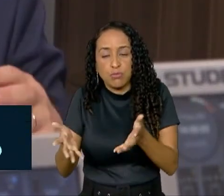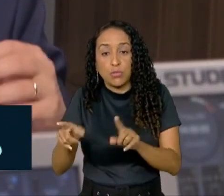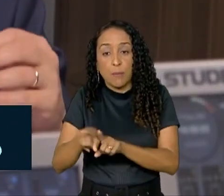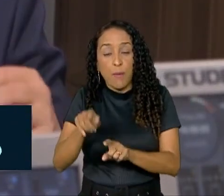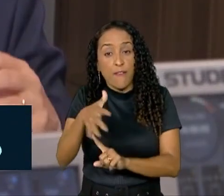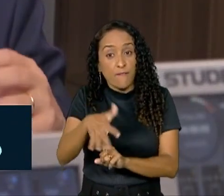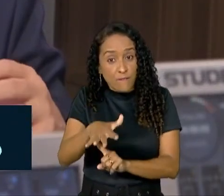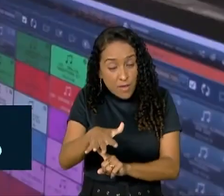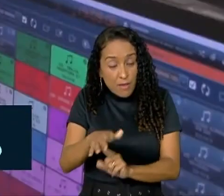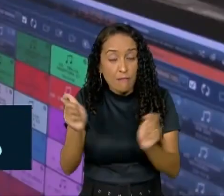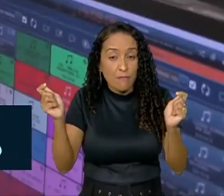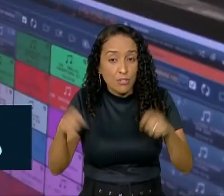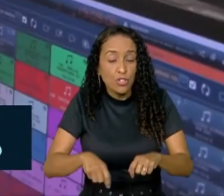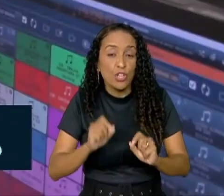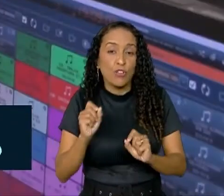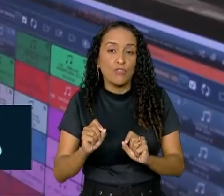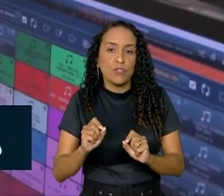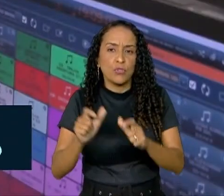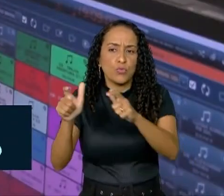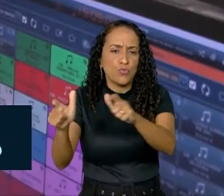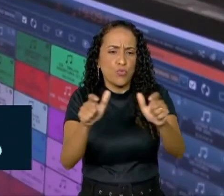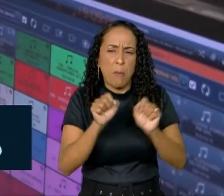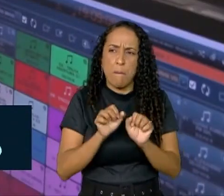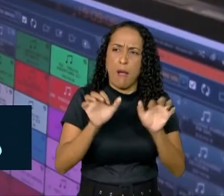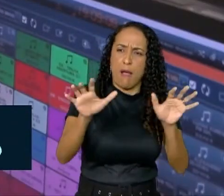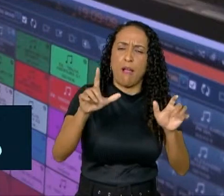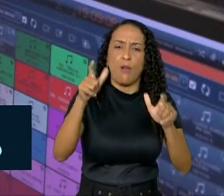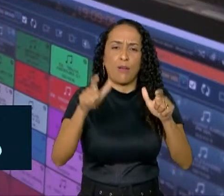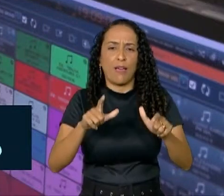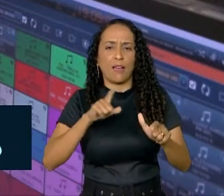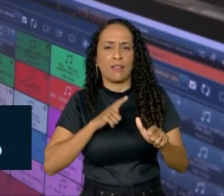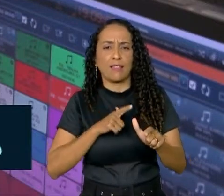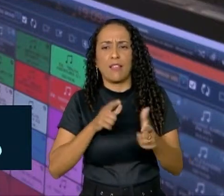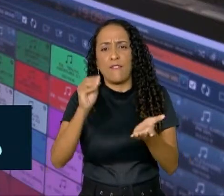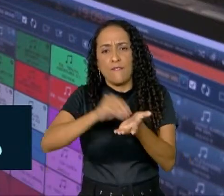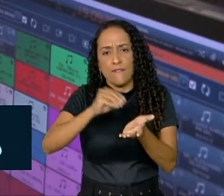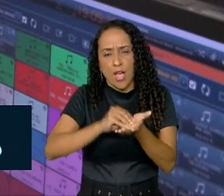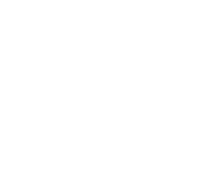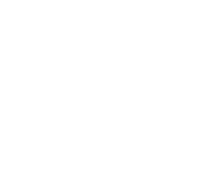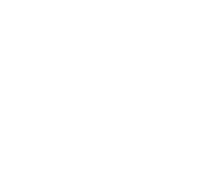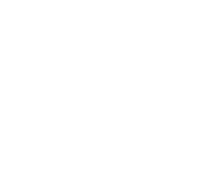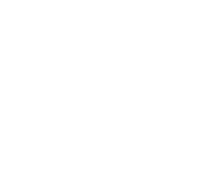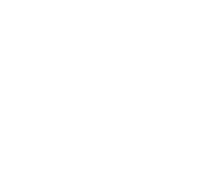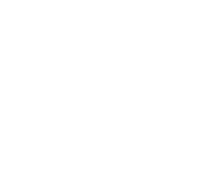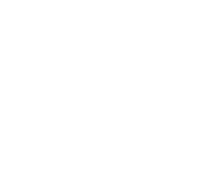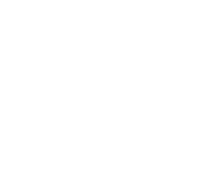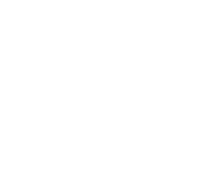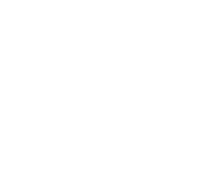feiras que possam chegar nesses lugares onde há desertos alimentares.